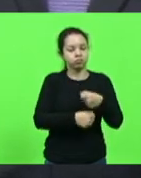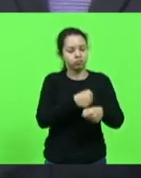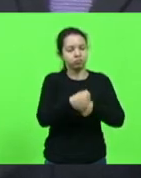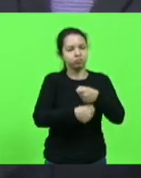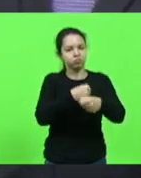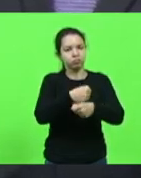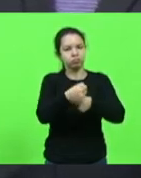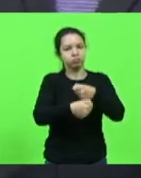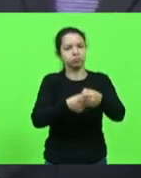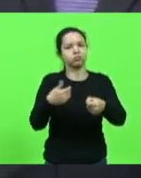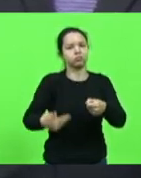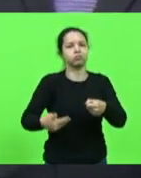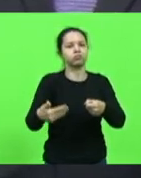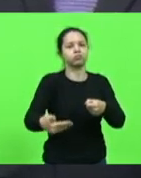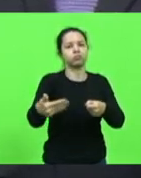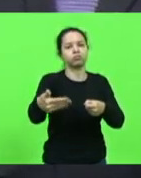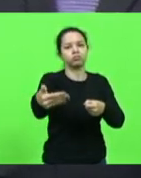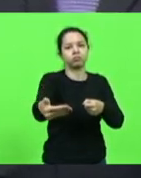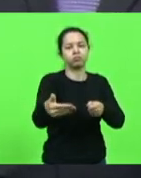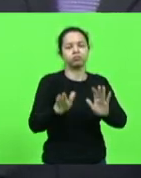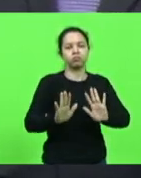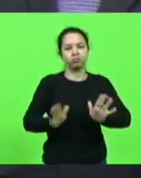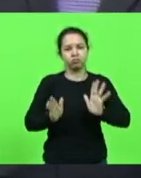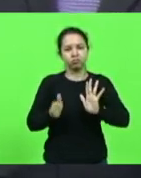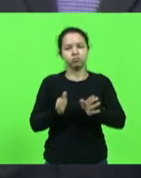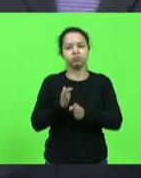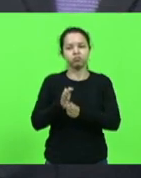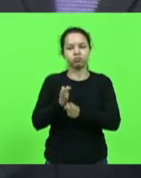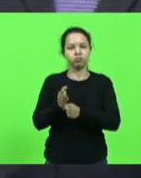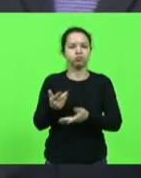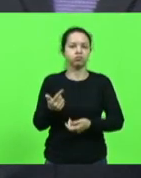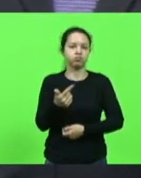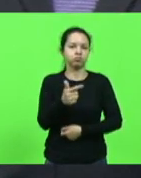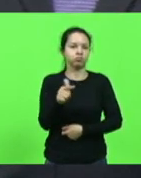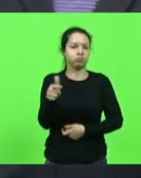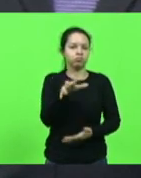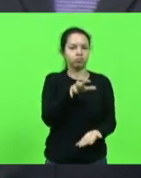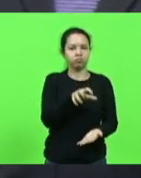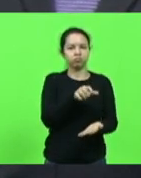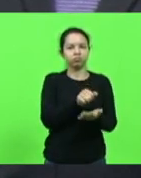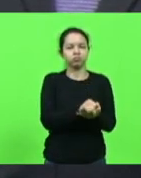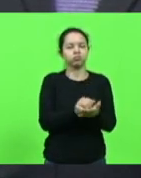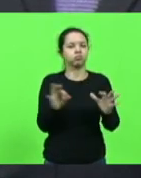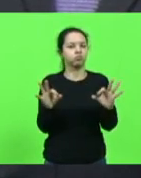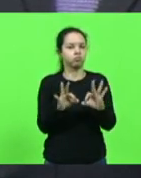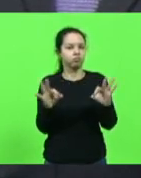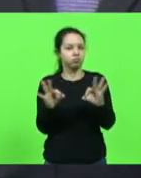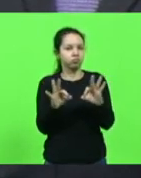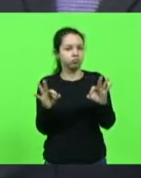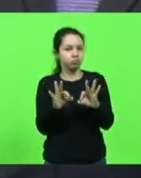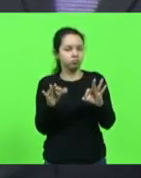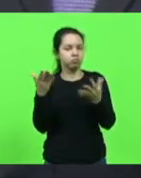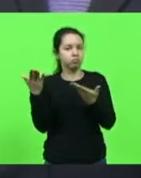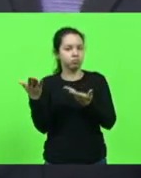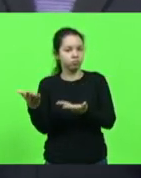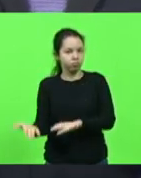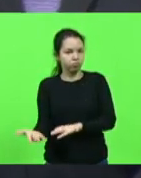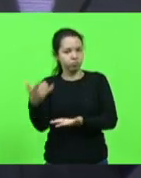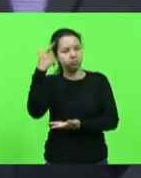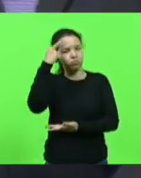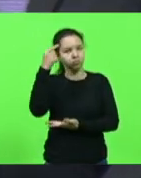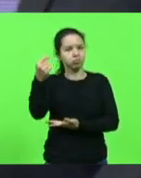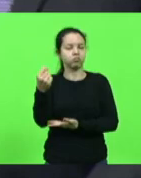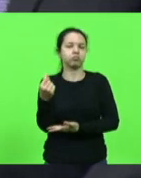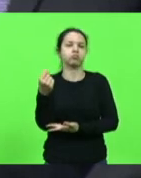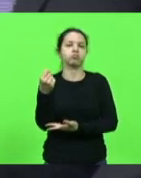Pelo que se pôde e se pode apurar, não há registro de nenhum acadêmico que tenha sido ou seja